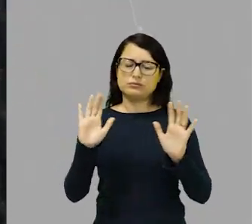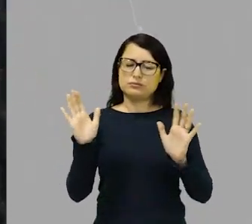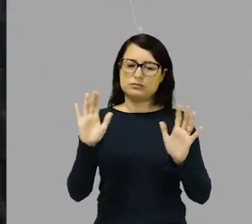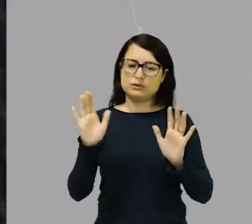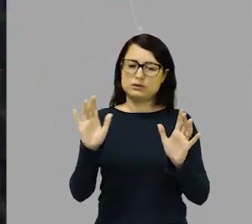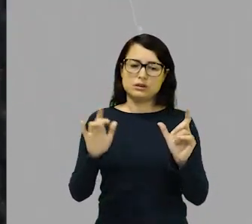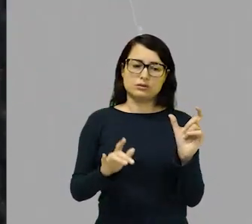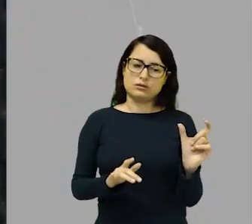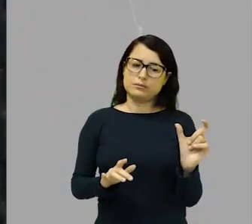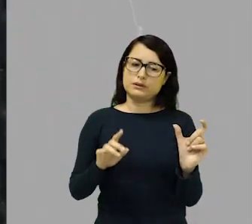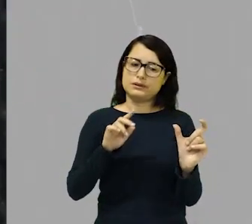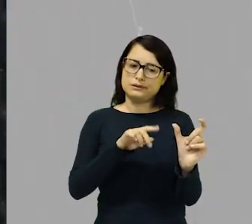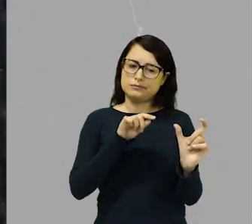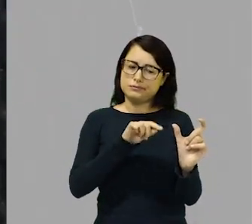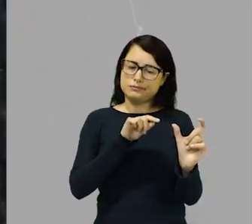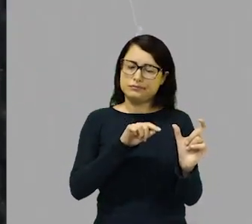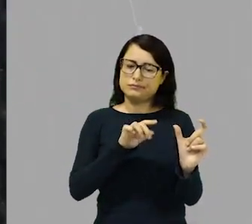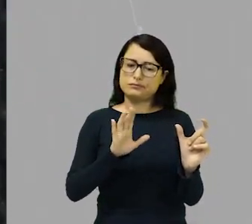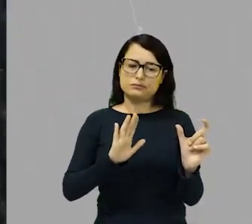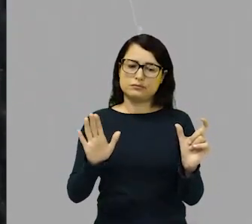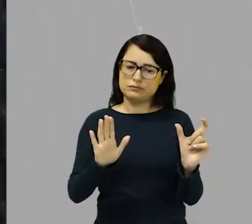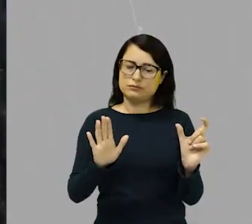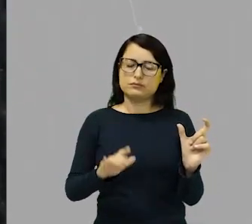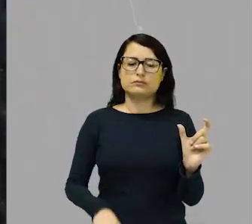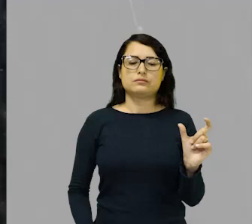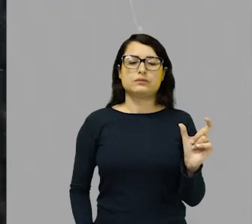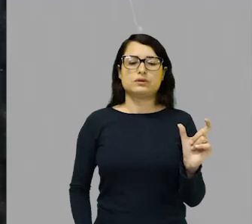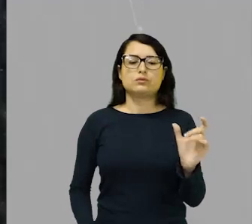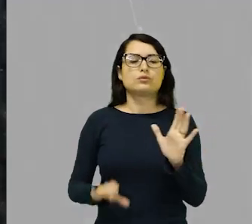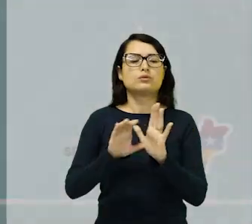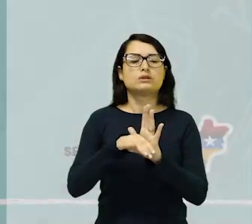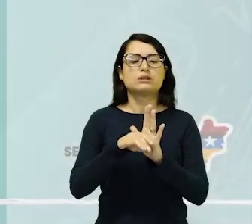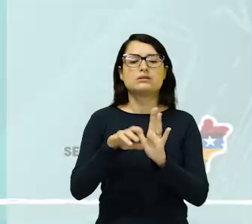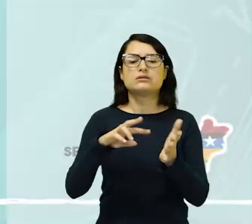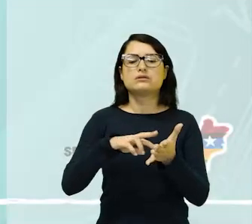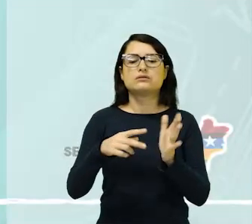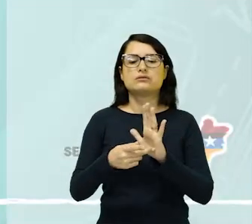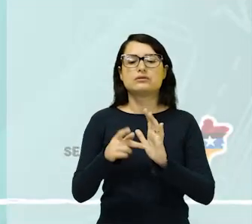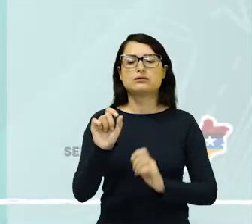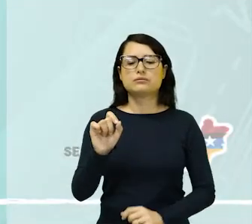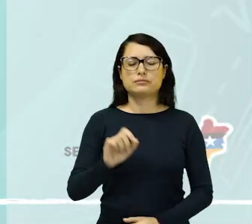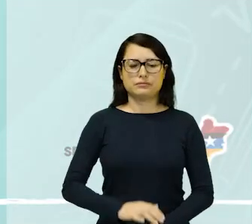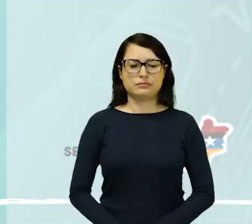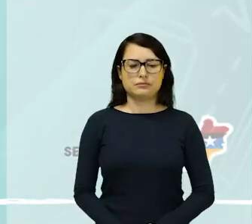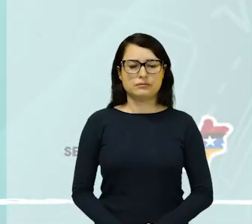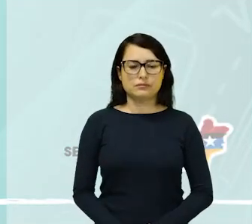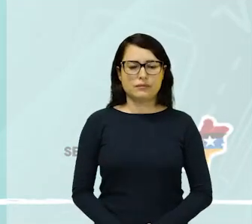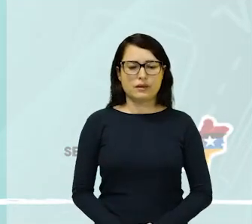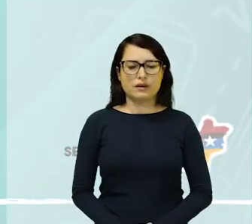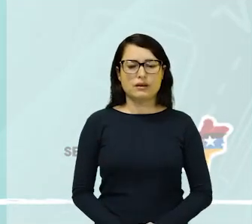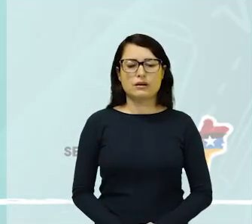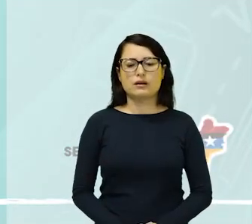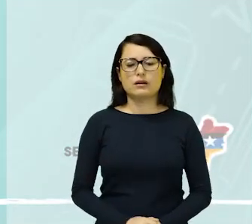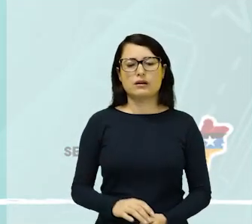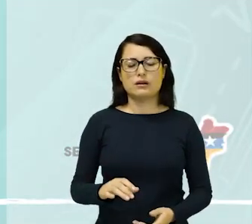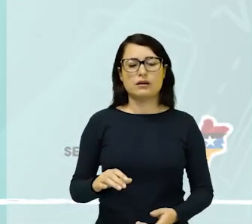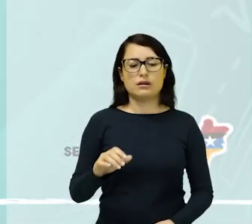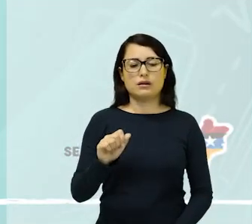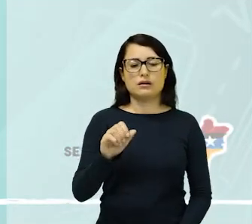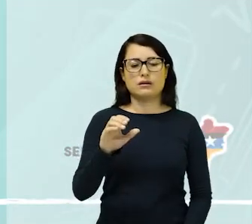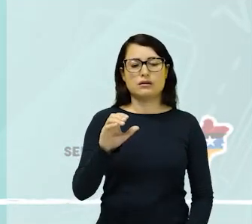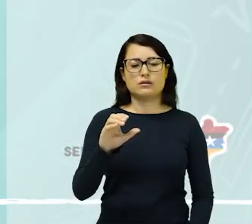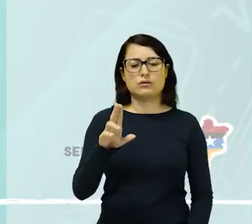a etimologia da palavra. Mas o que significa o conceito? Vamos lá. Aculturação, onde uma cultura absorve ou